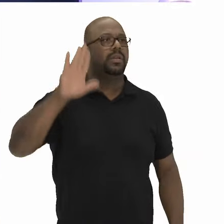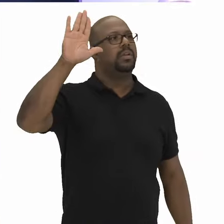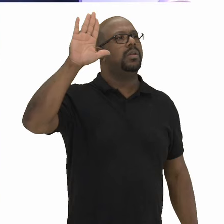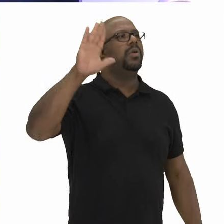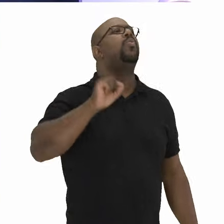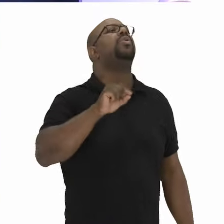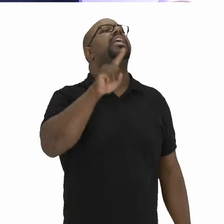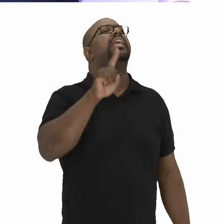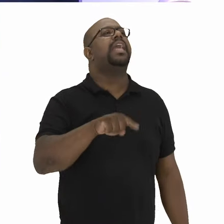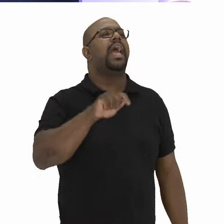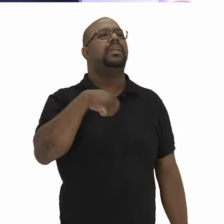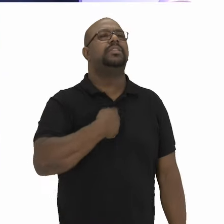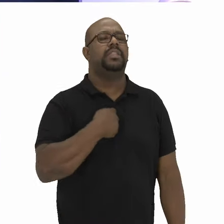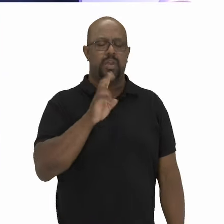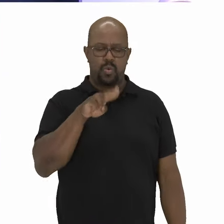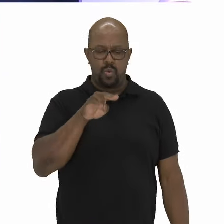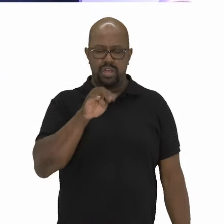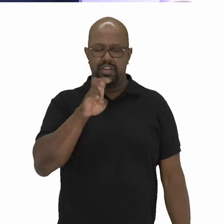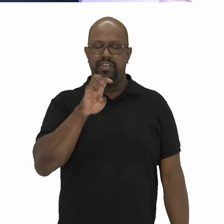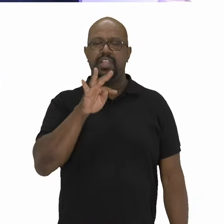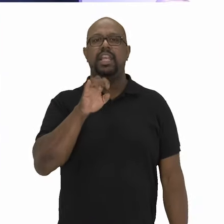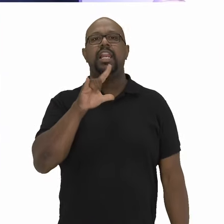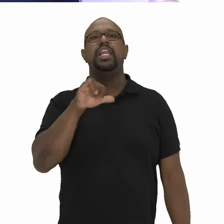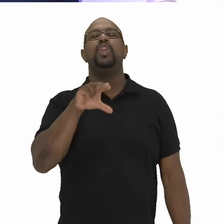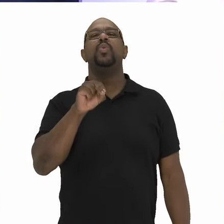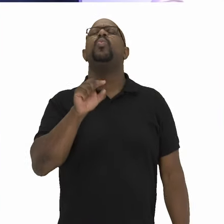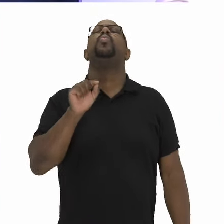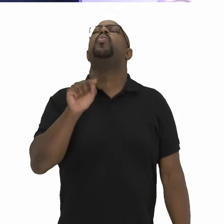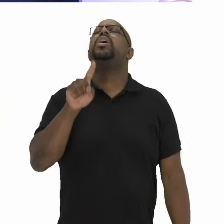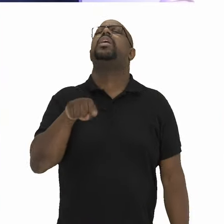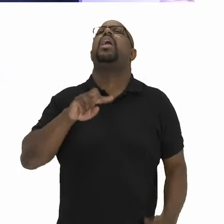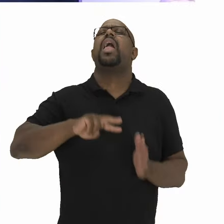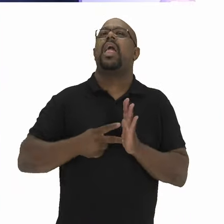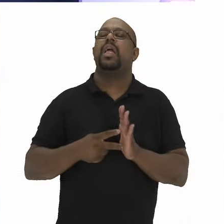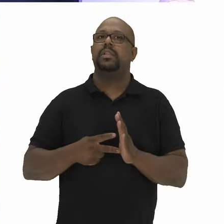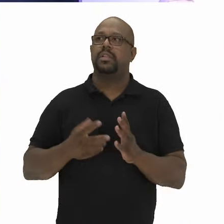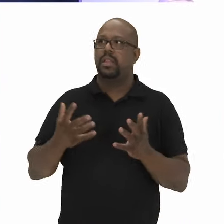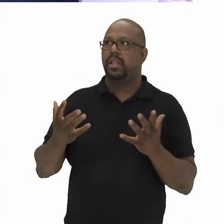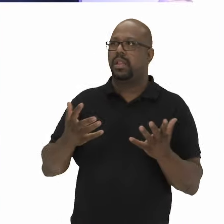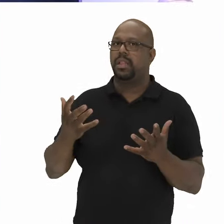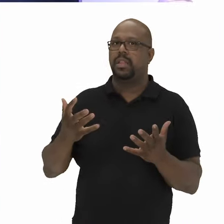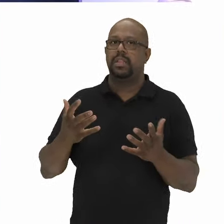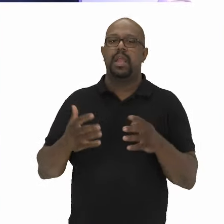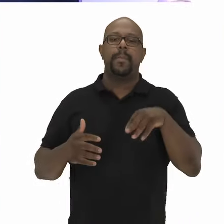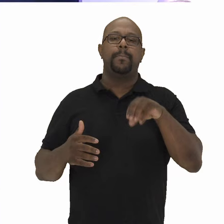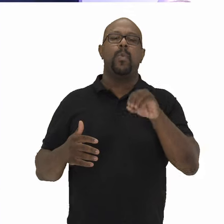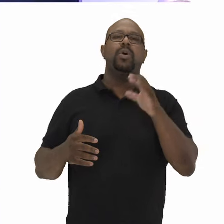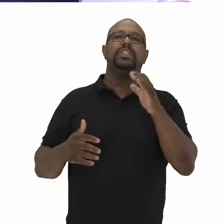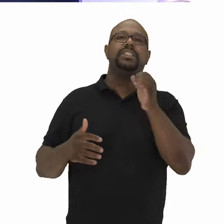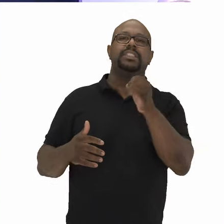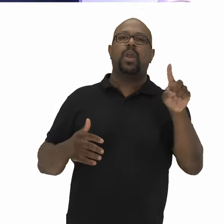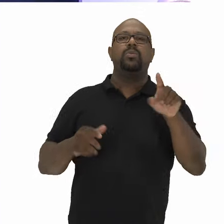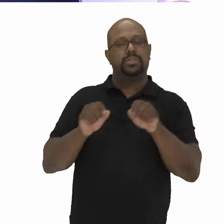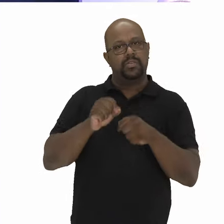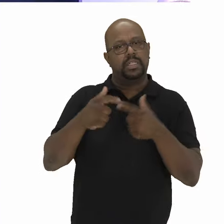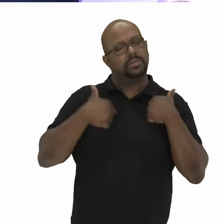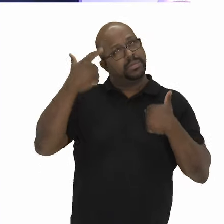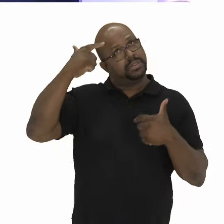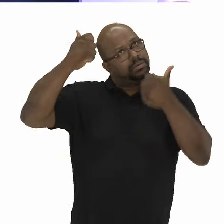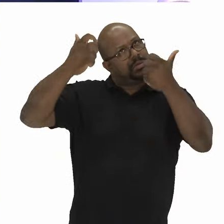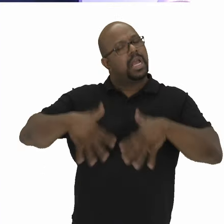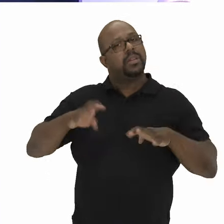púlpito e falaram o que que é ser univitelino eles não sabiam então a gente via que Moção a gente ia fazer uma